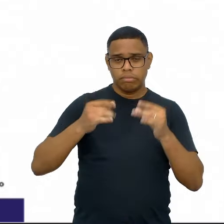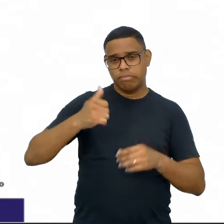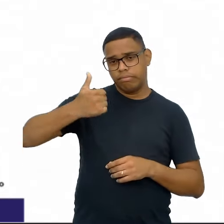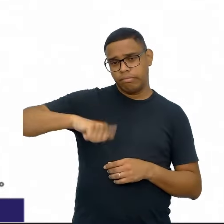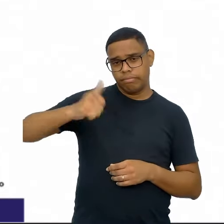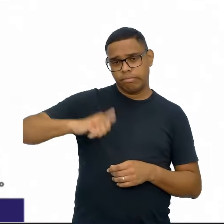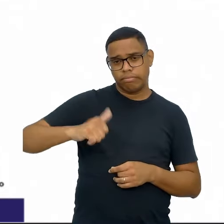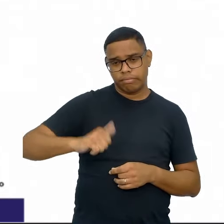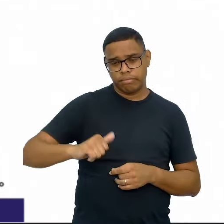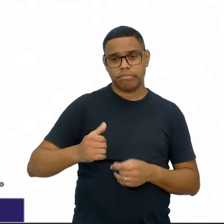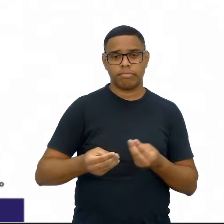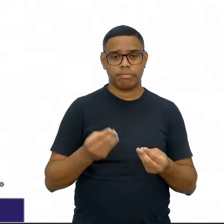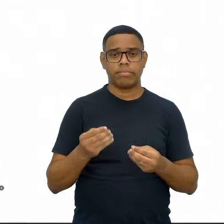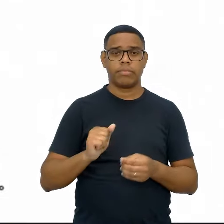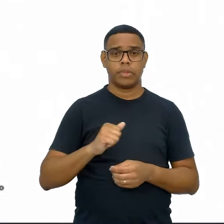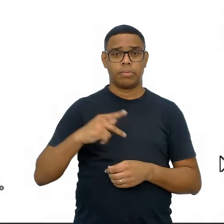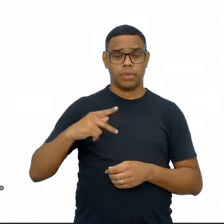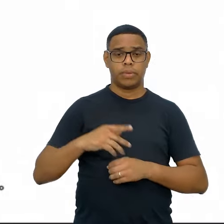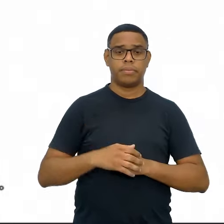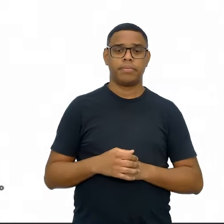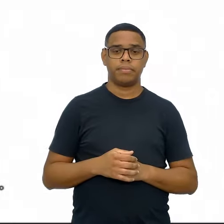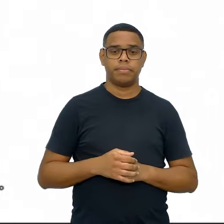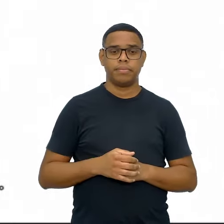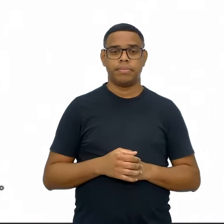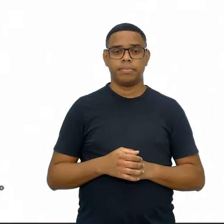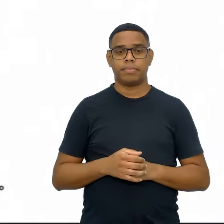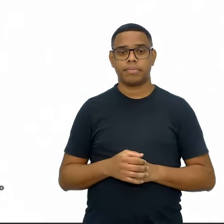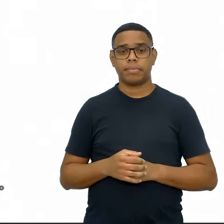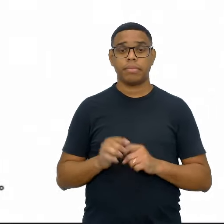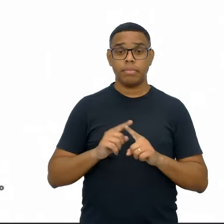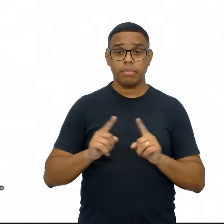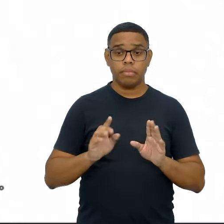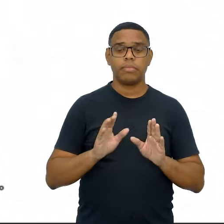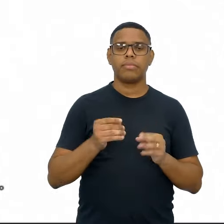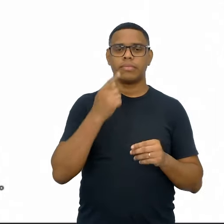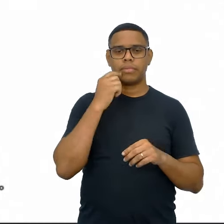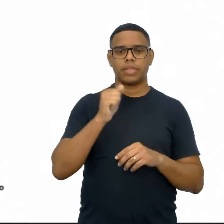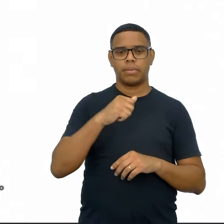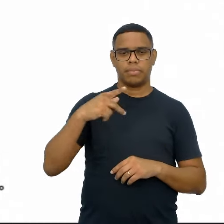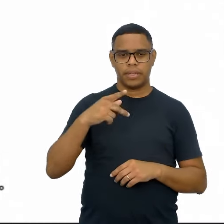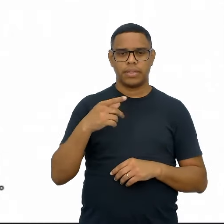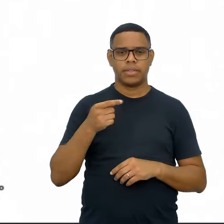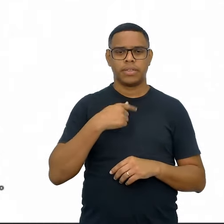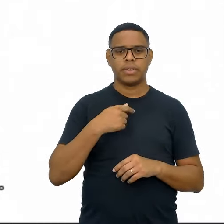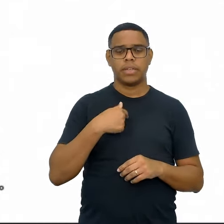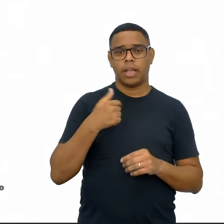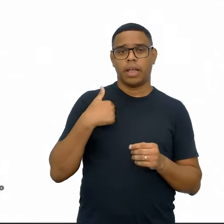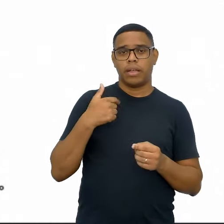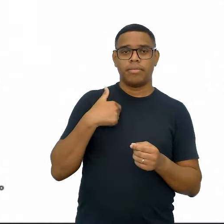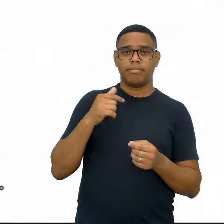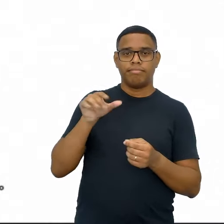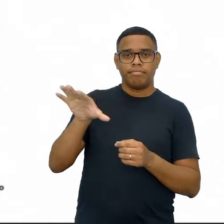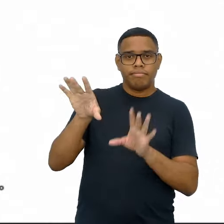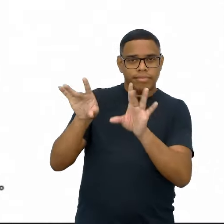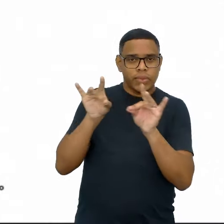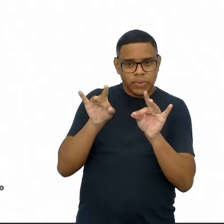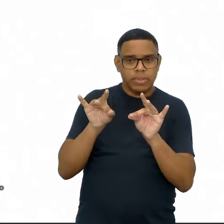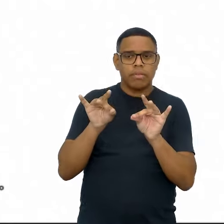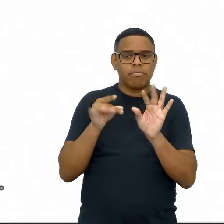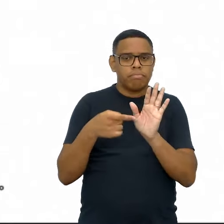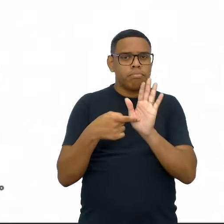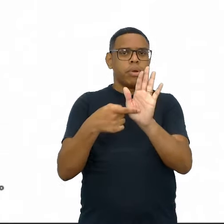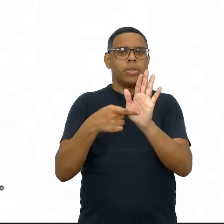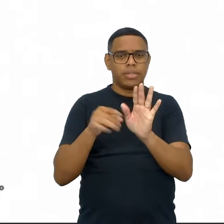da AP, e só que antes da gente entrar na AP, eu tomei a liberdade de trazer